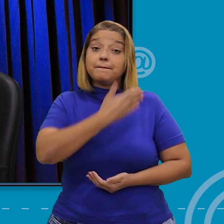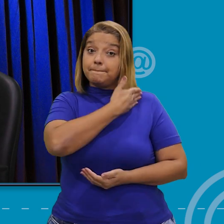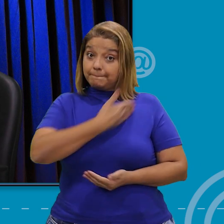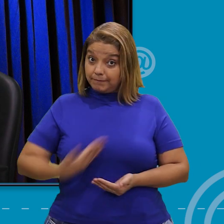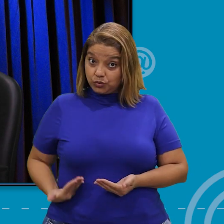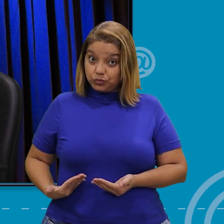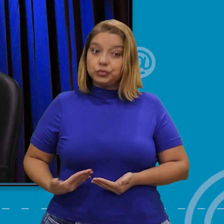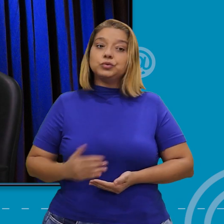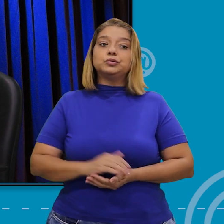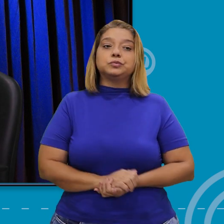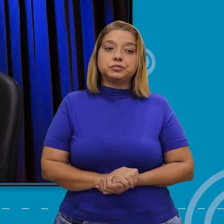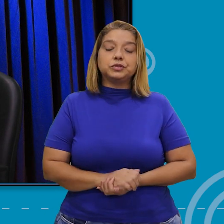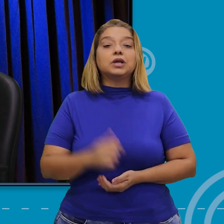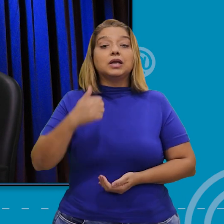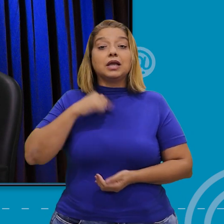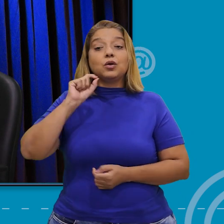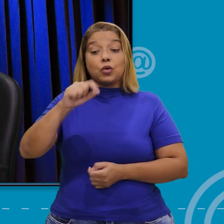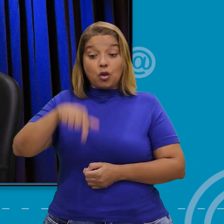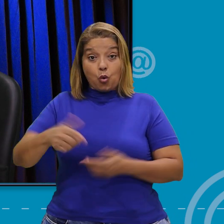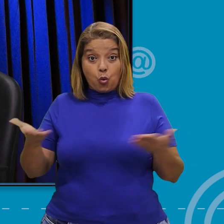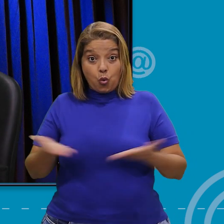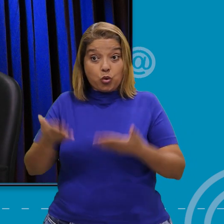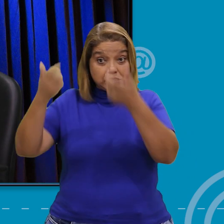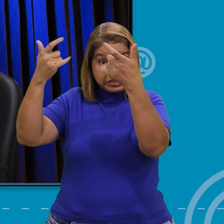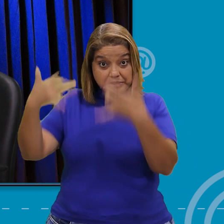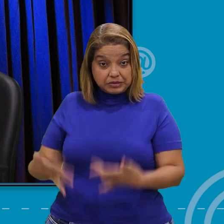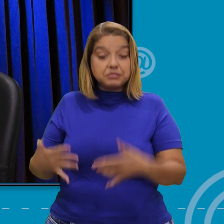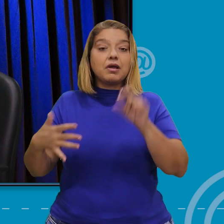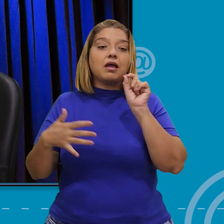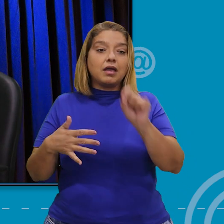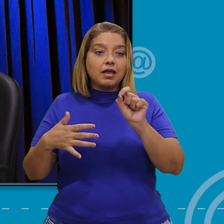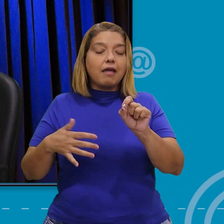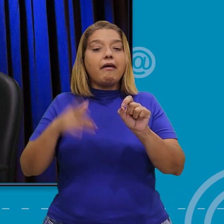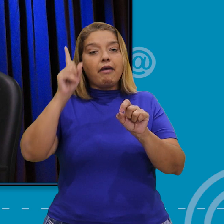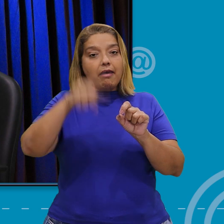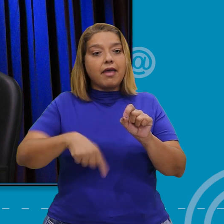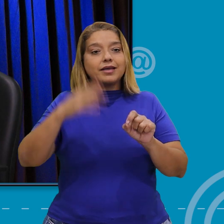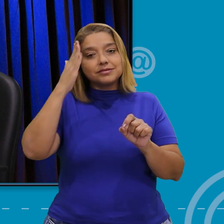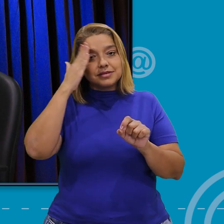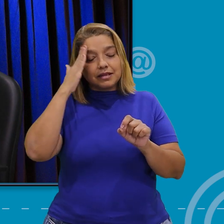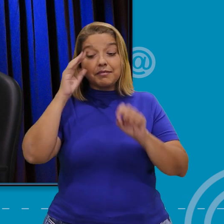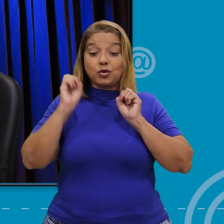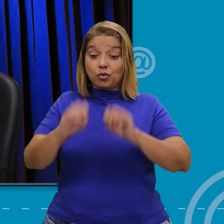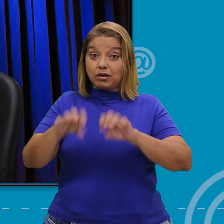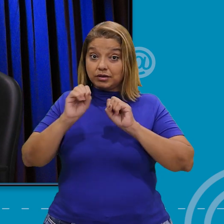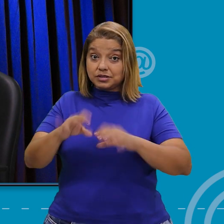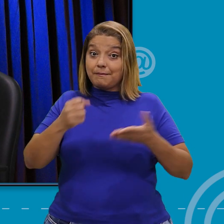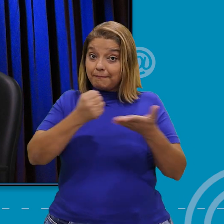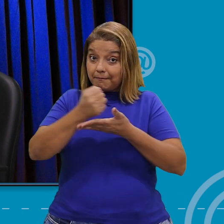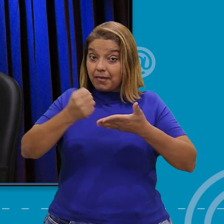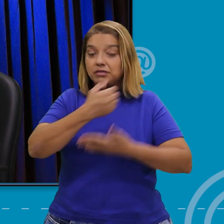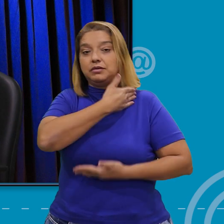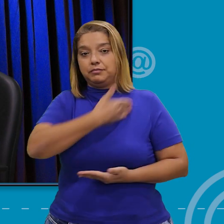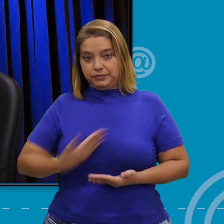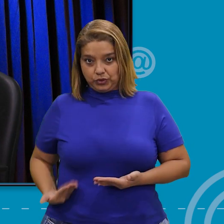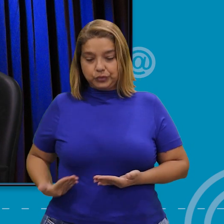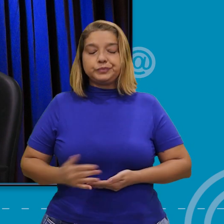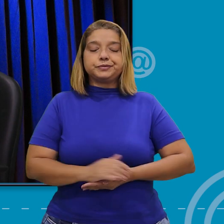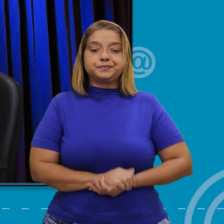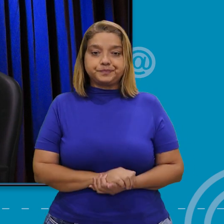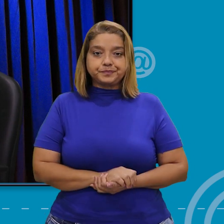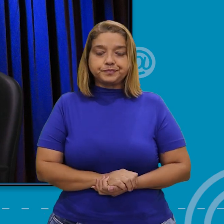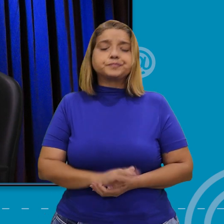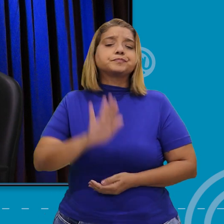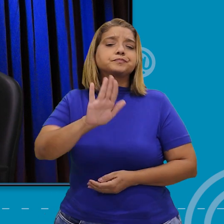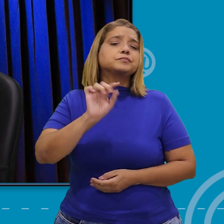né, públicas. Sempre a nossa conversa aqui, ela vai sempre permear essa questão da educação básica pública.